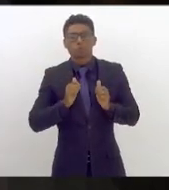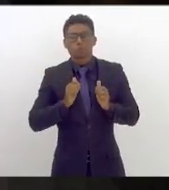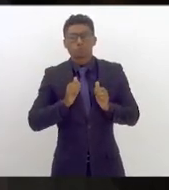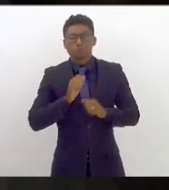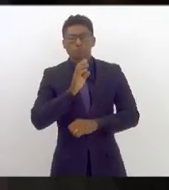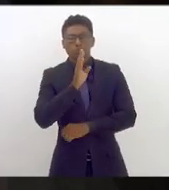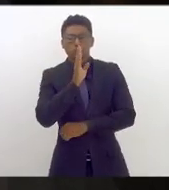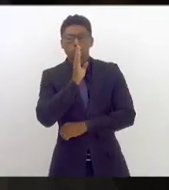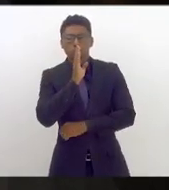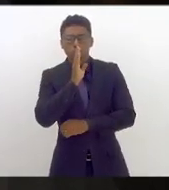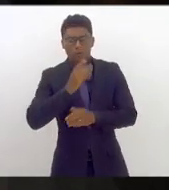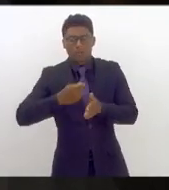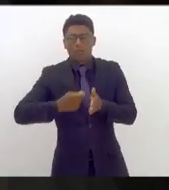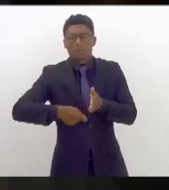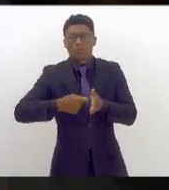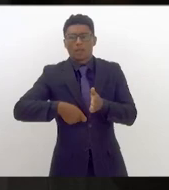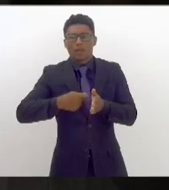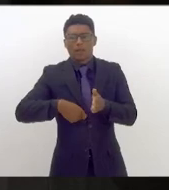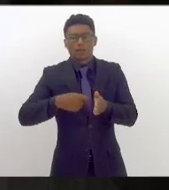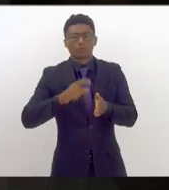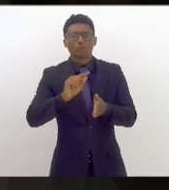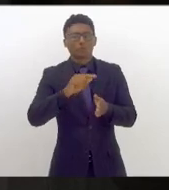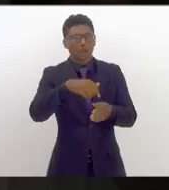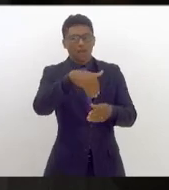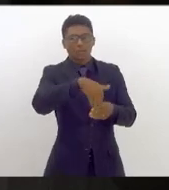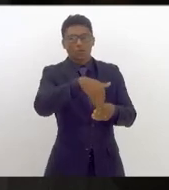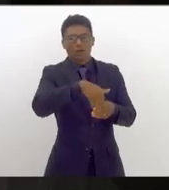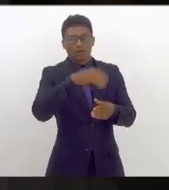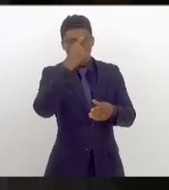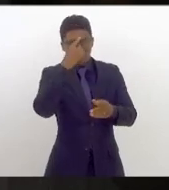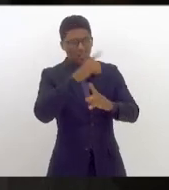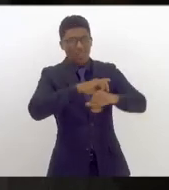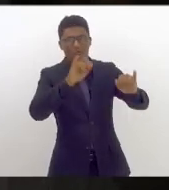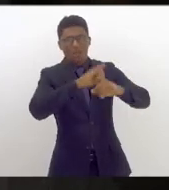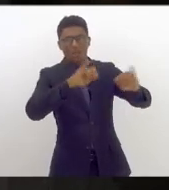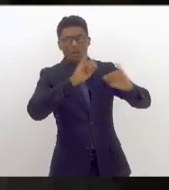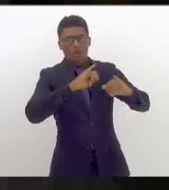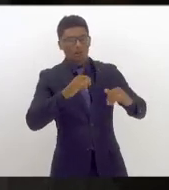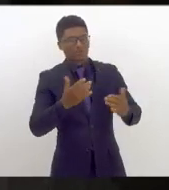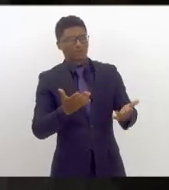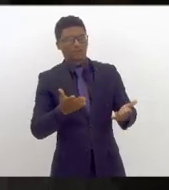populismo tributário eleitoral ou tem receio